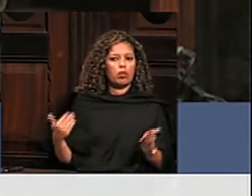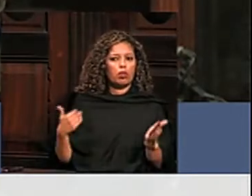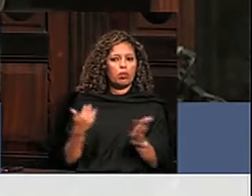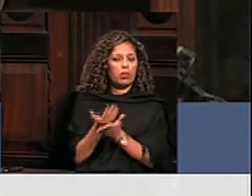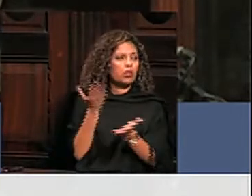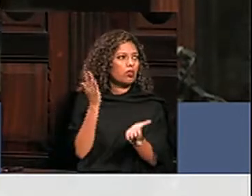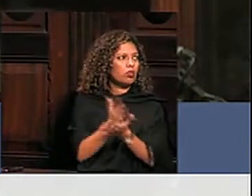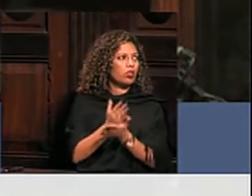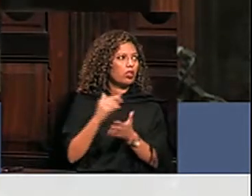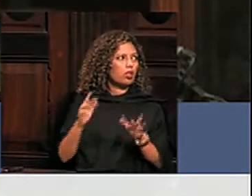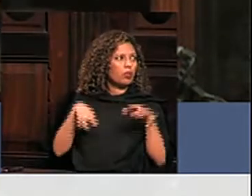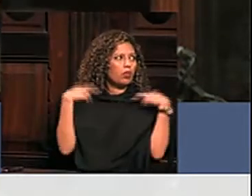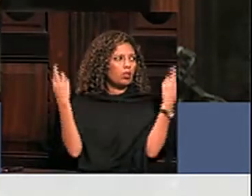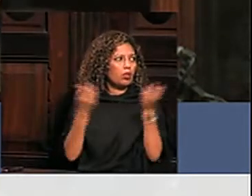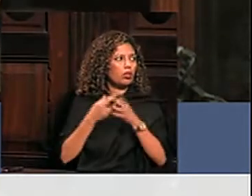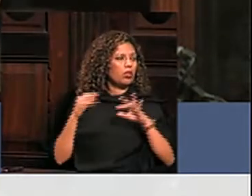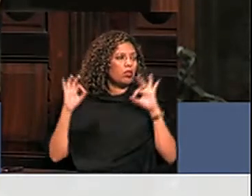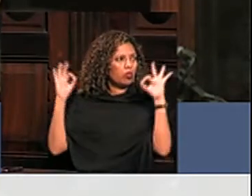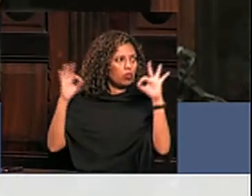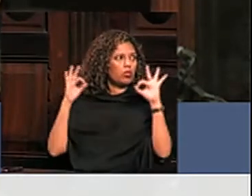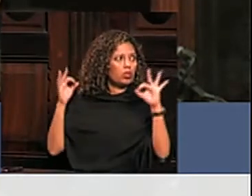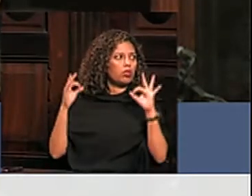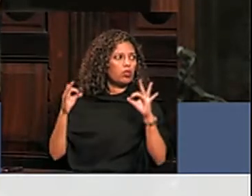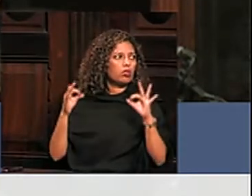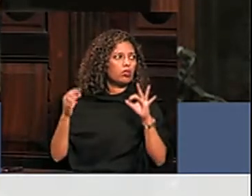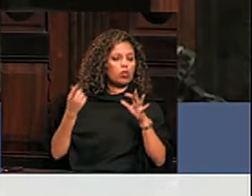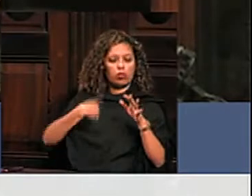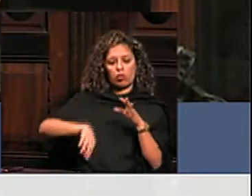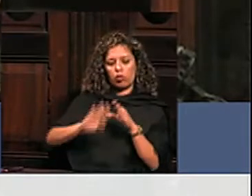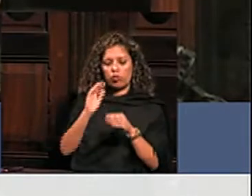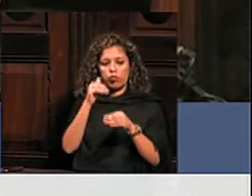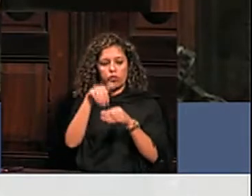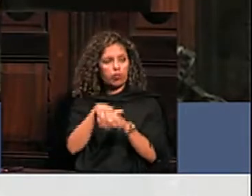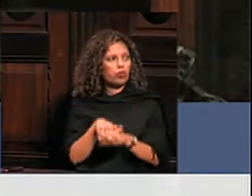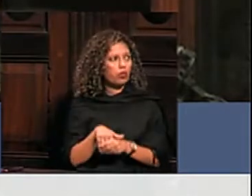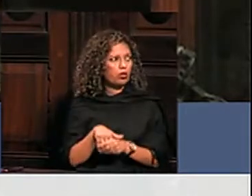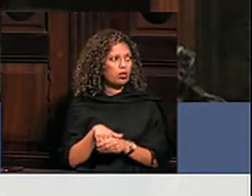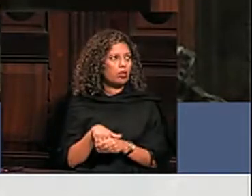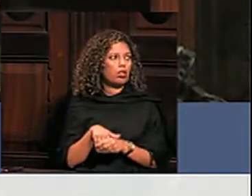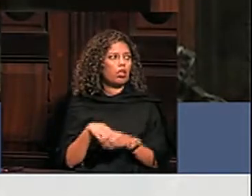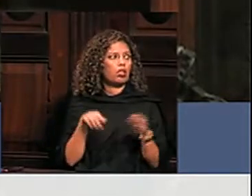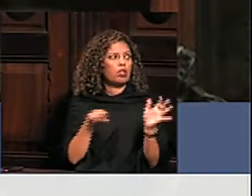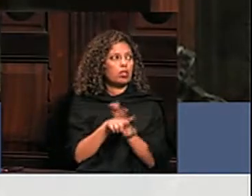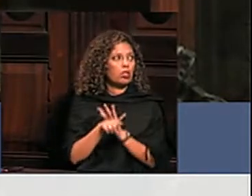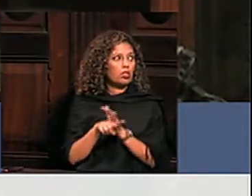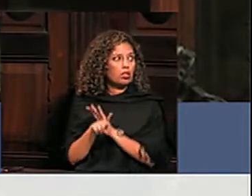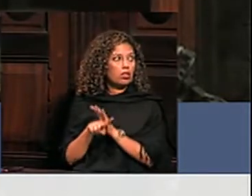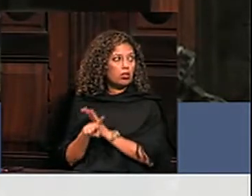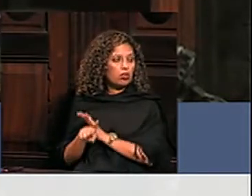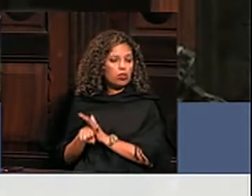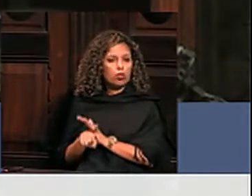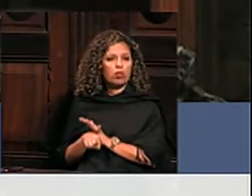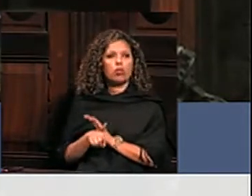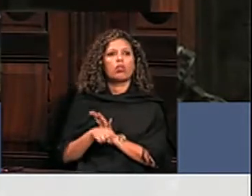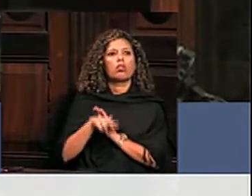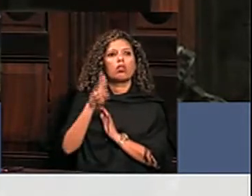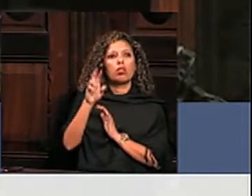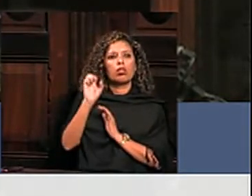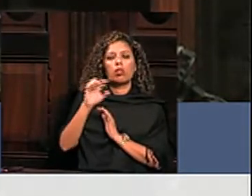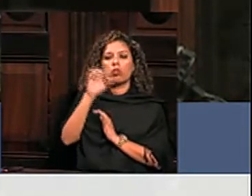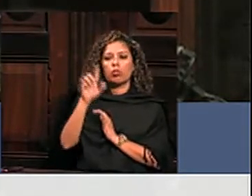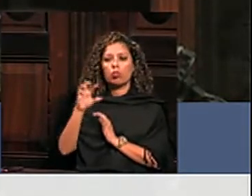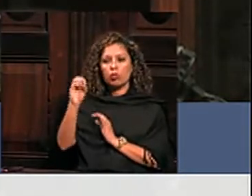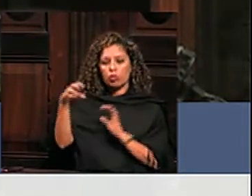da extraordinária, nós iremos fazer a votação consultando o plenário em relação ao ESO. Só